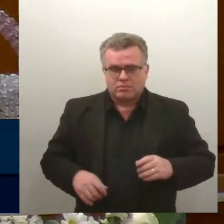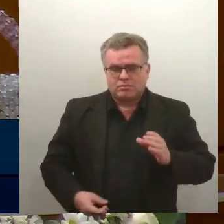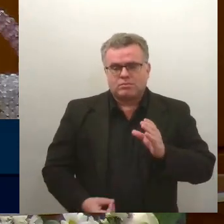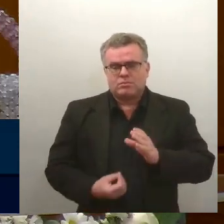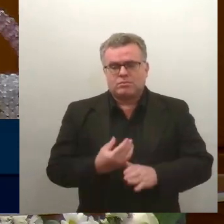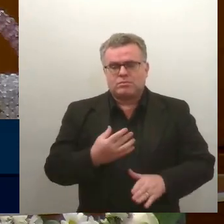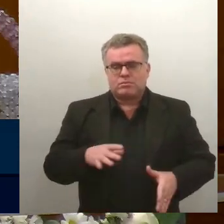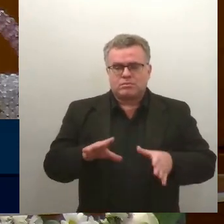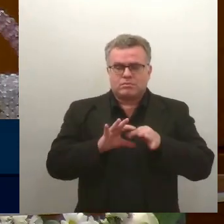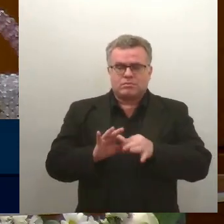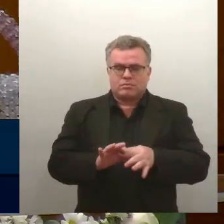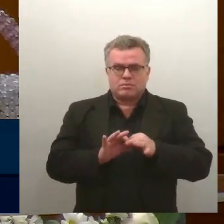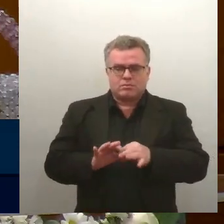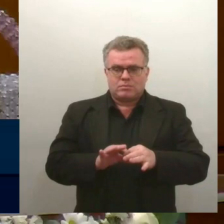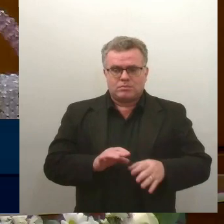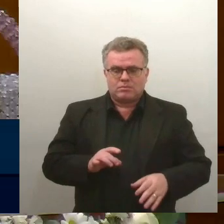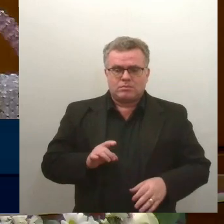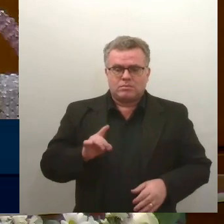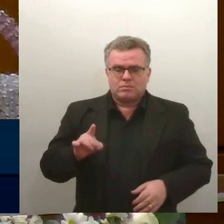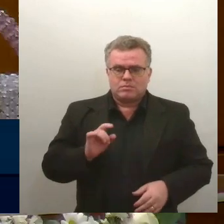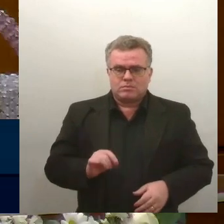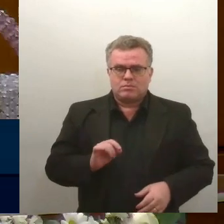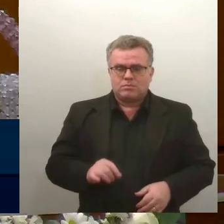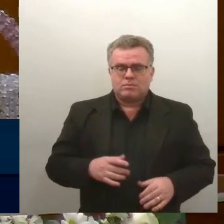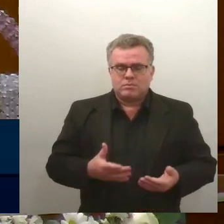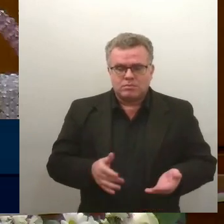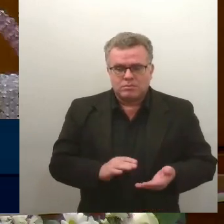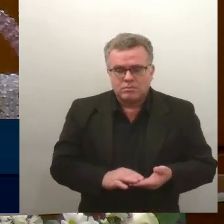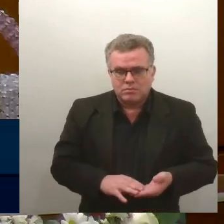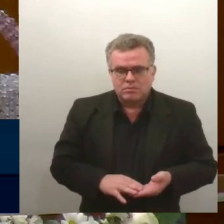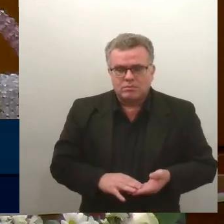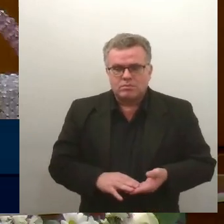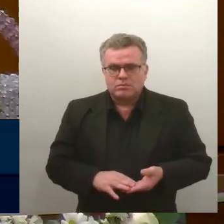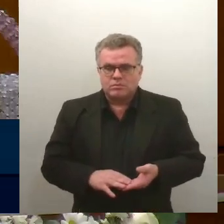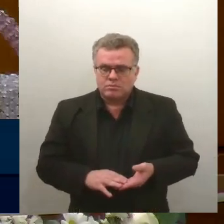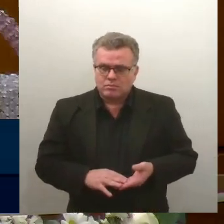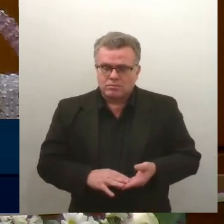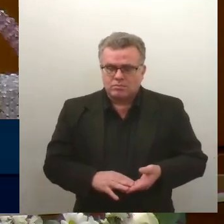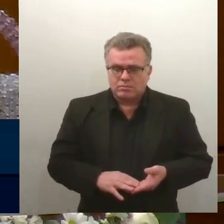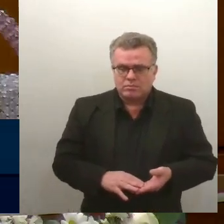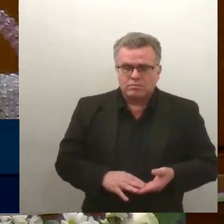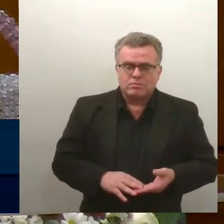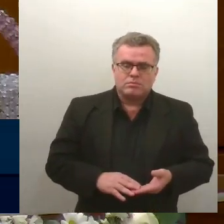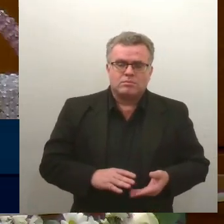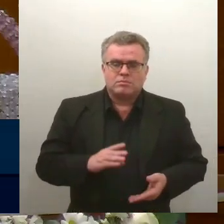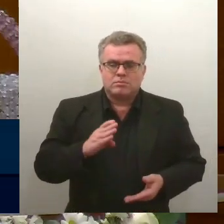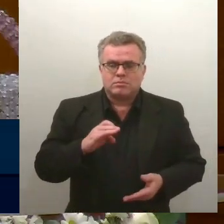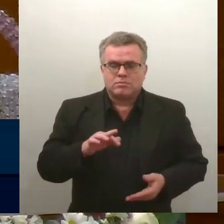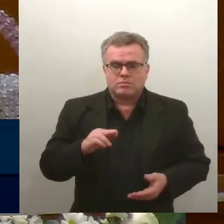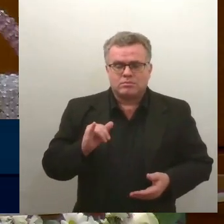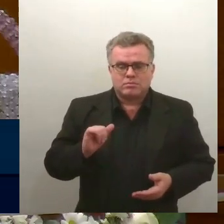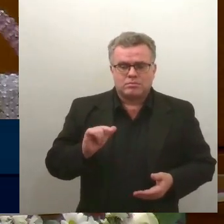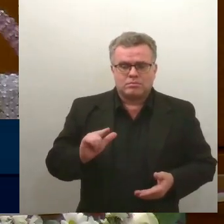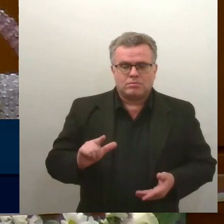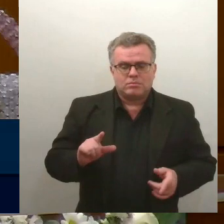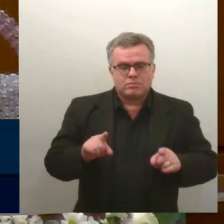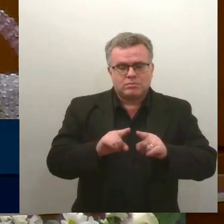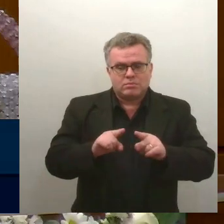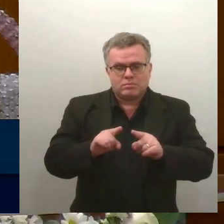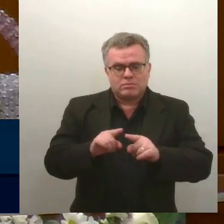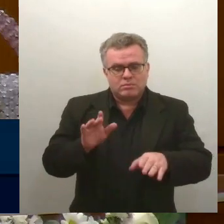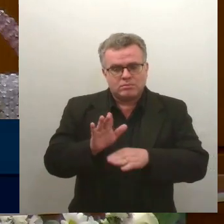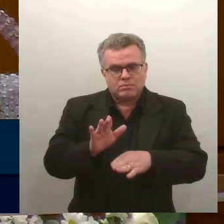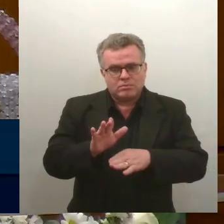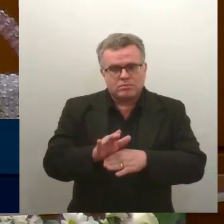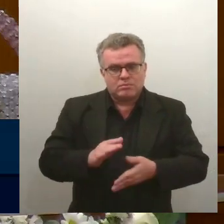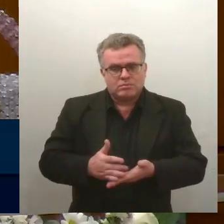travestis aqui do nosso estado. Barrinhos também contribuiu com a Escola de Samba Império do Morro